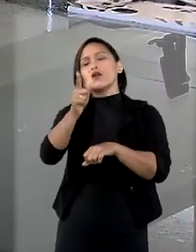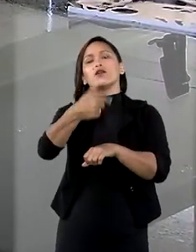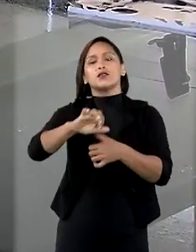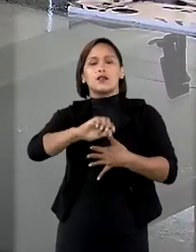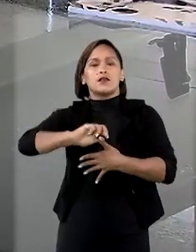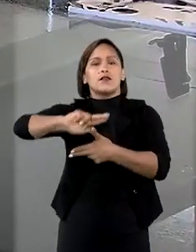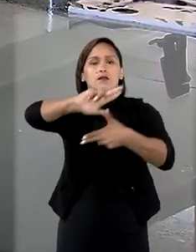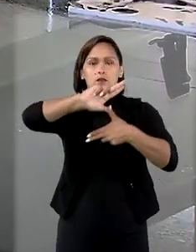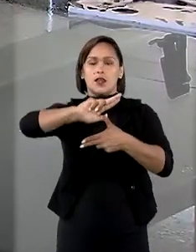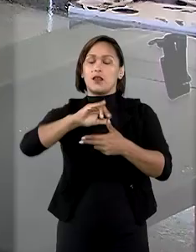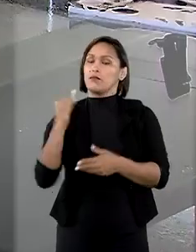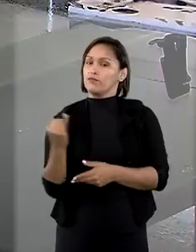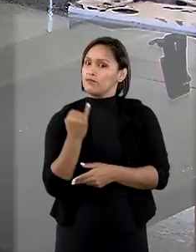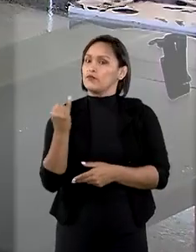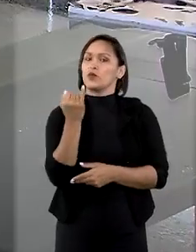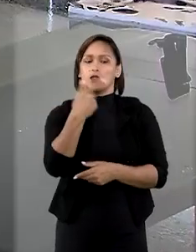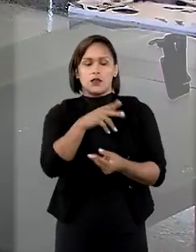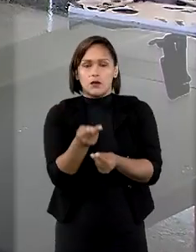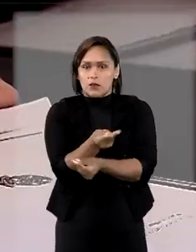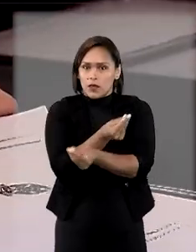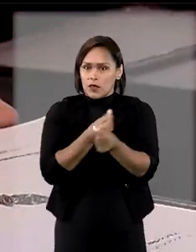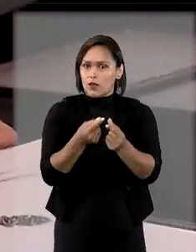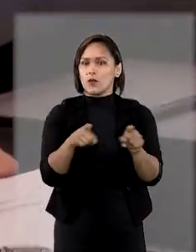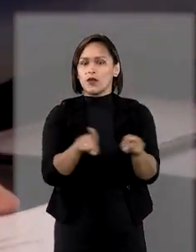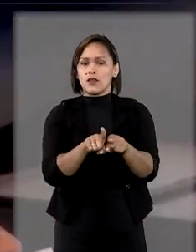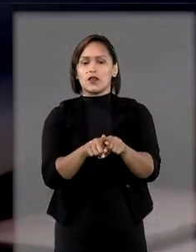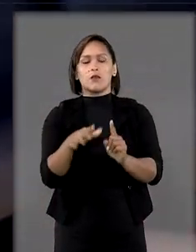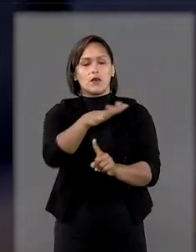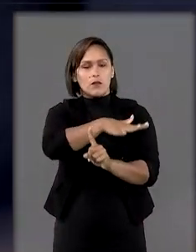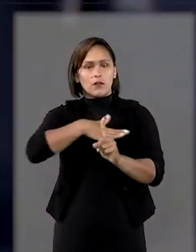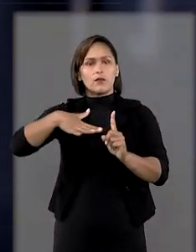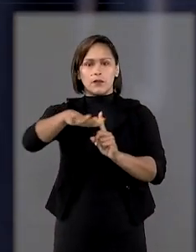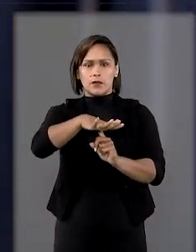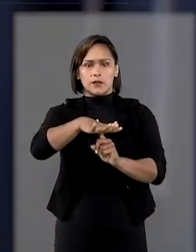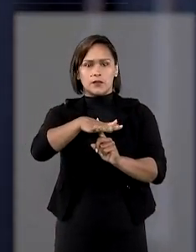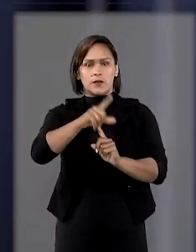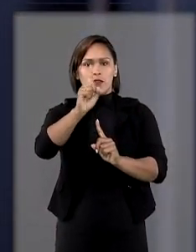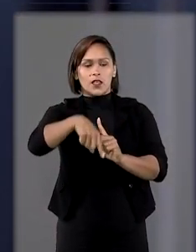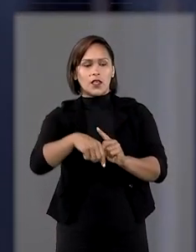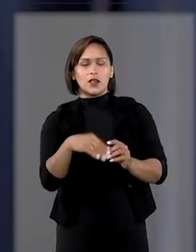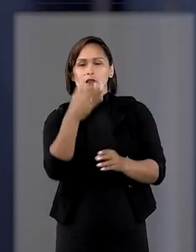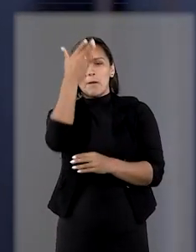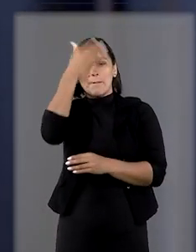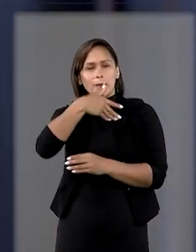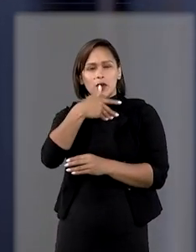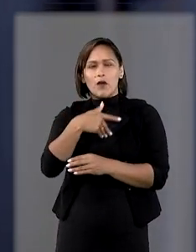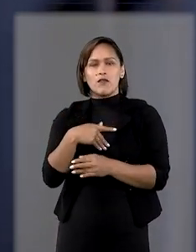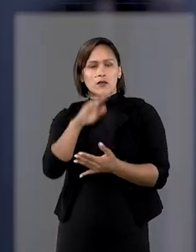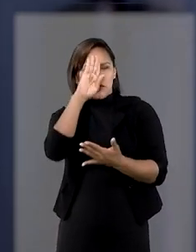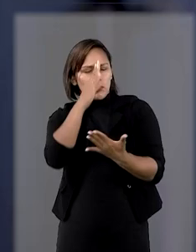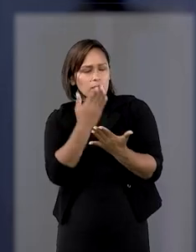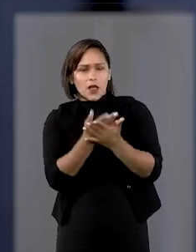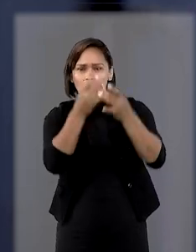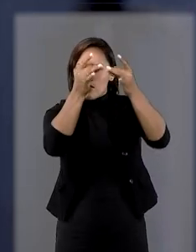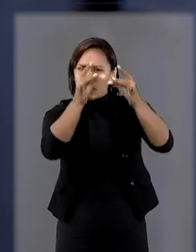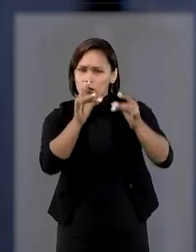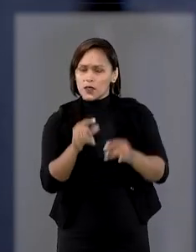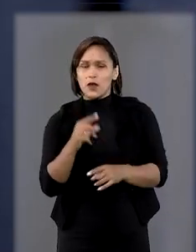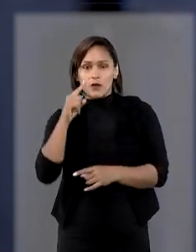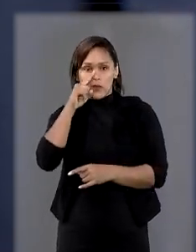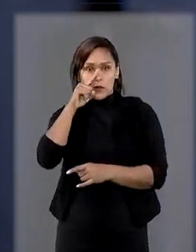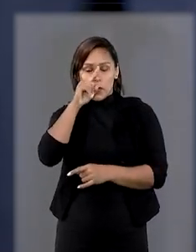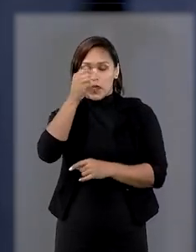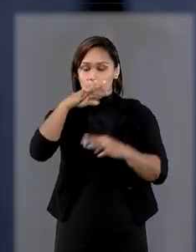América Latina tem grande importância para a economia e para o bem-estar da população e que, sem provas convincentes de que as obras